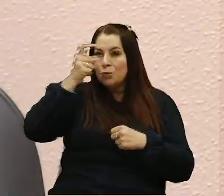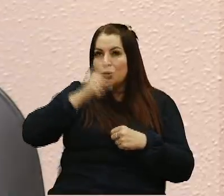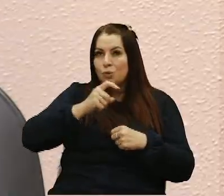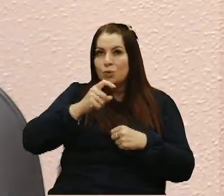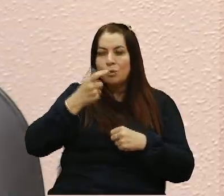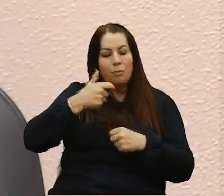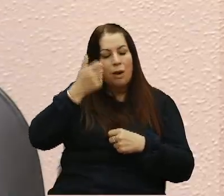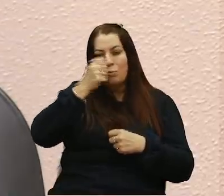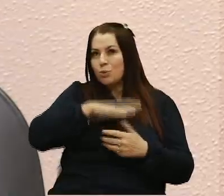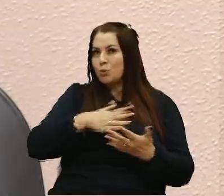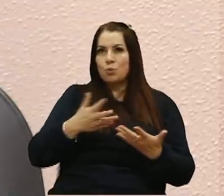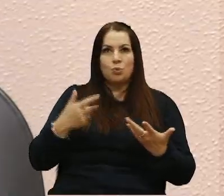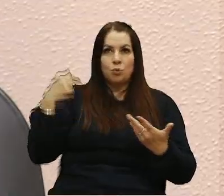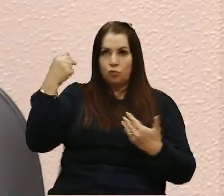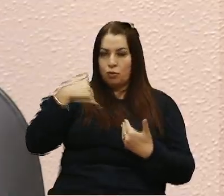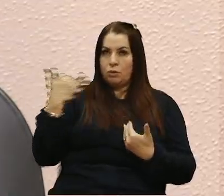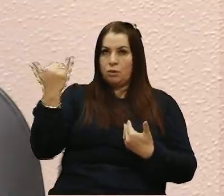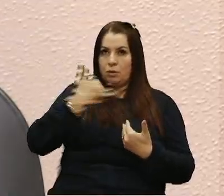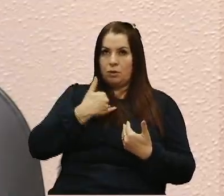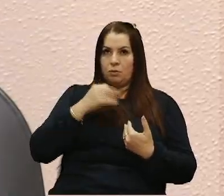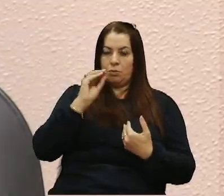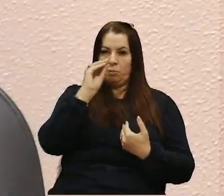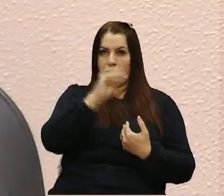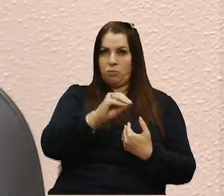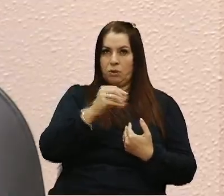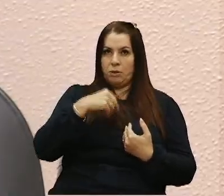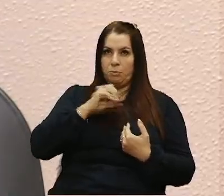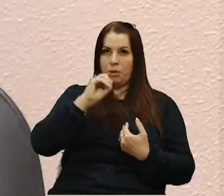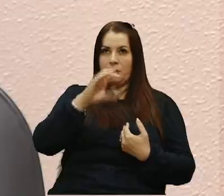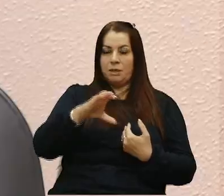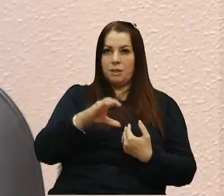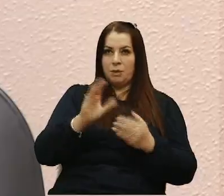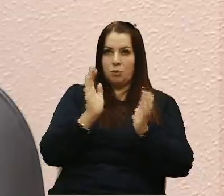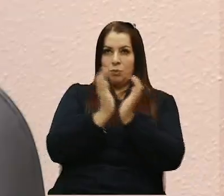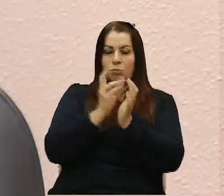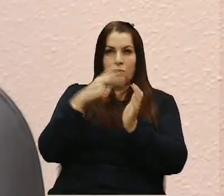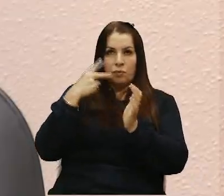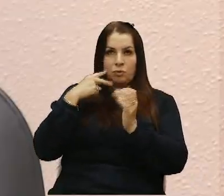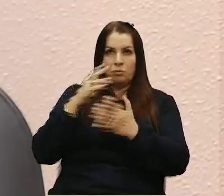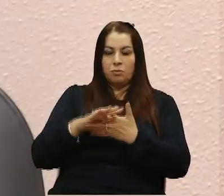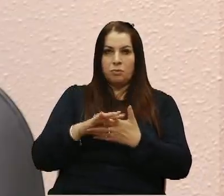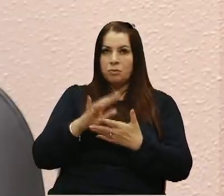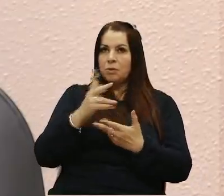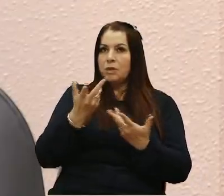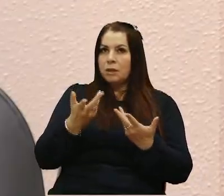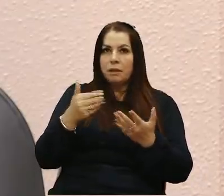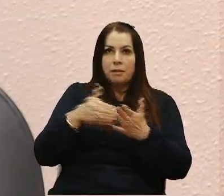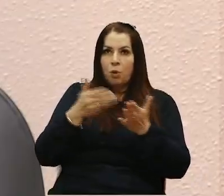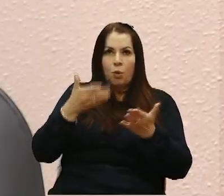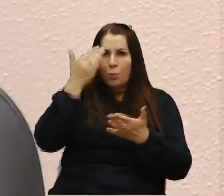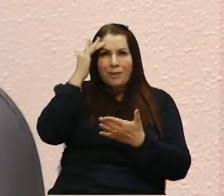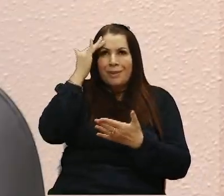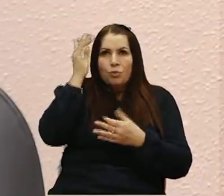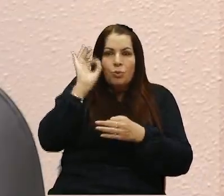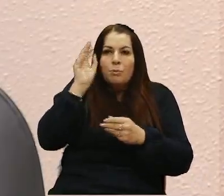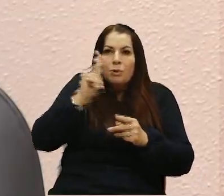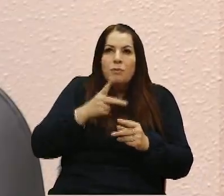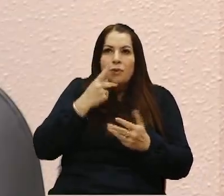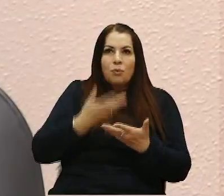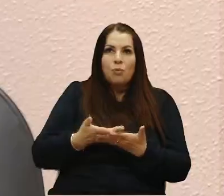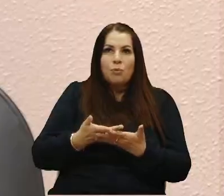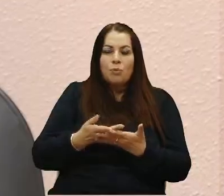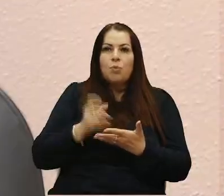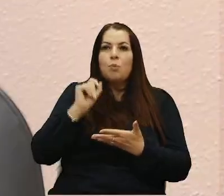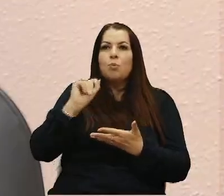achei um absurdo quando chegou para mim uma postagem que eu mandei até ali no grupo dos vereadores, que não faz... até agora eu não entendi o que a pessoa quis dizer